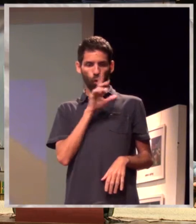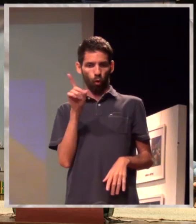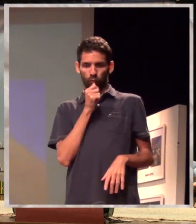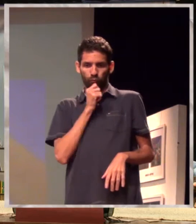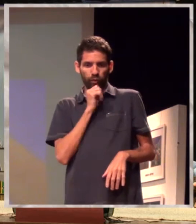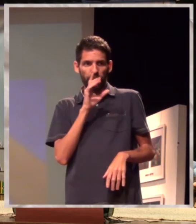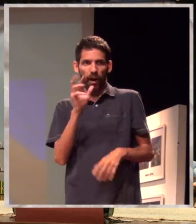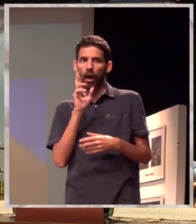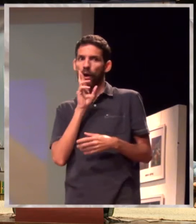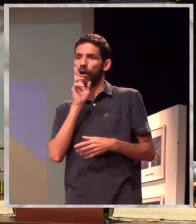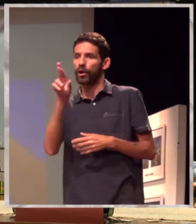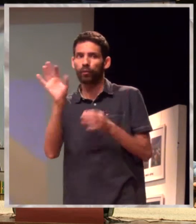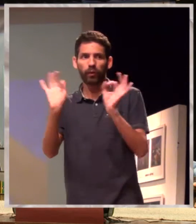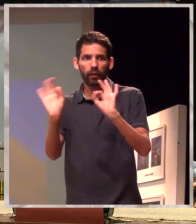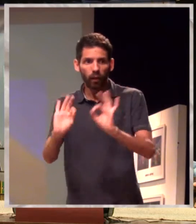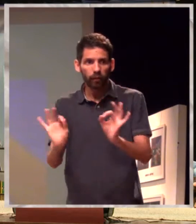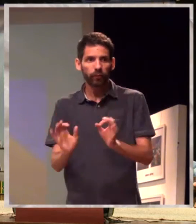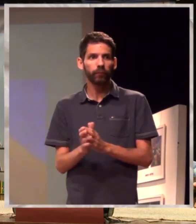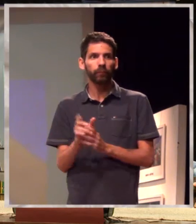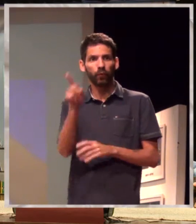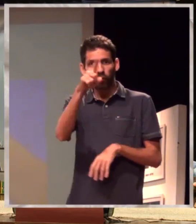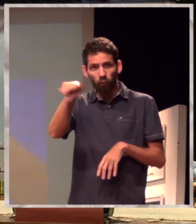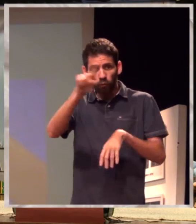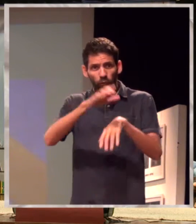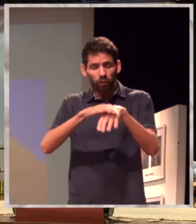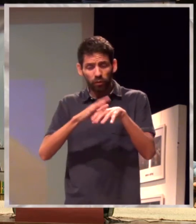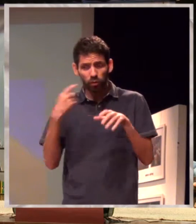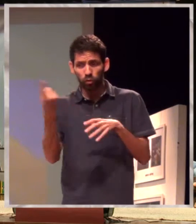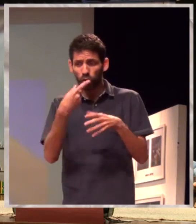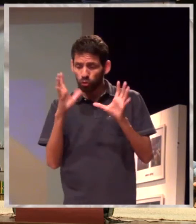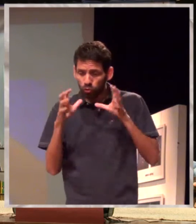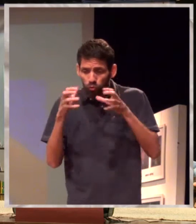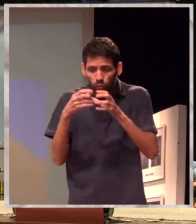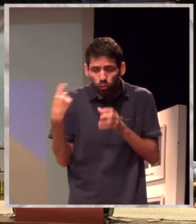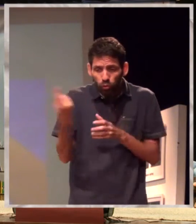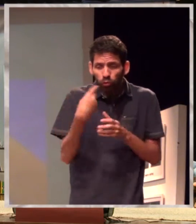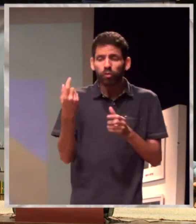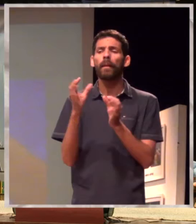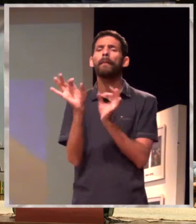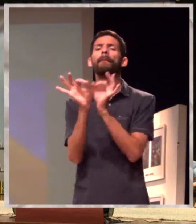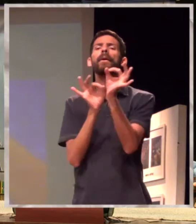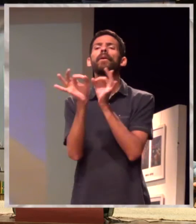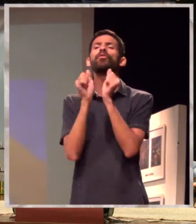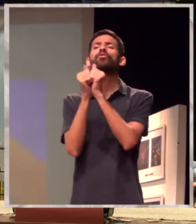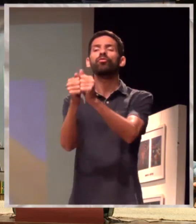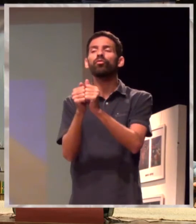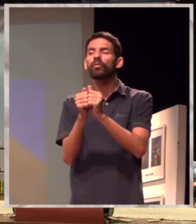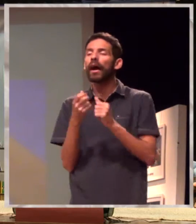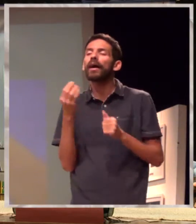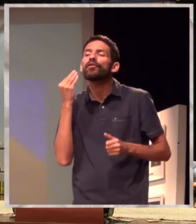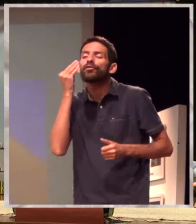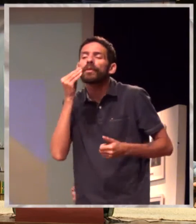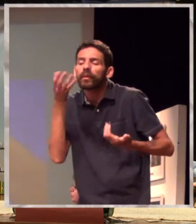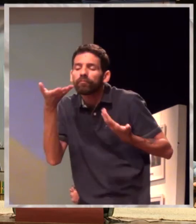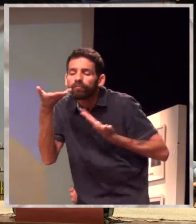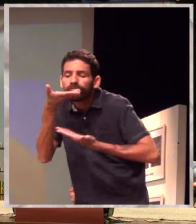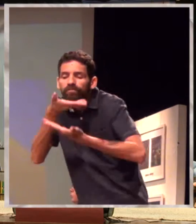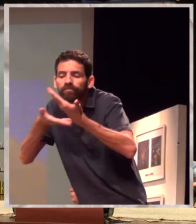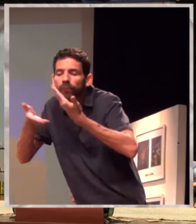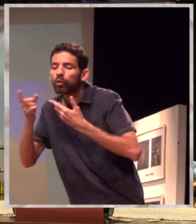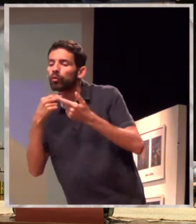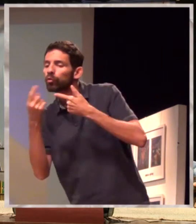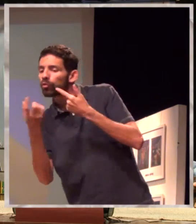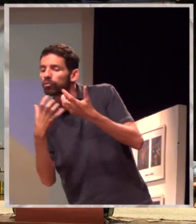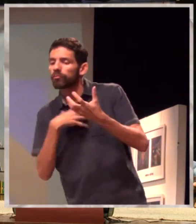para dar respostas a eles. Não, mas que juntos a gente, então, começaria a mergulhar nas questões,